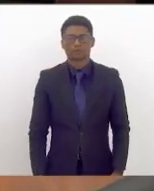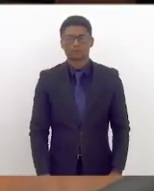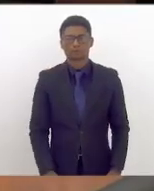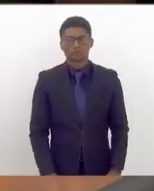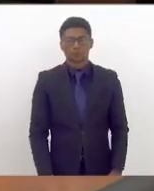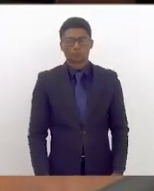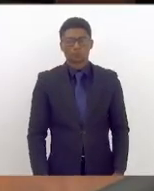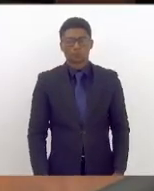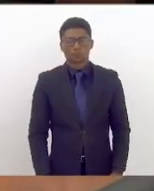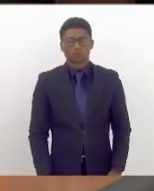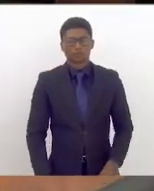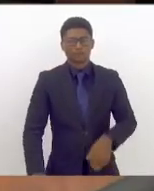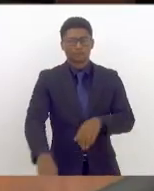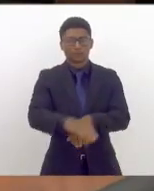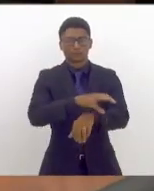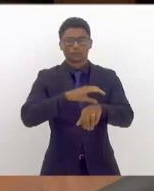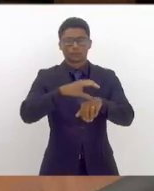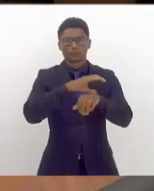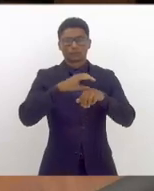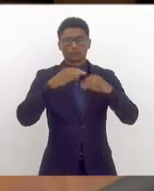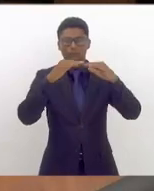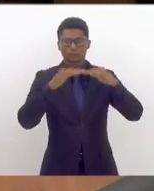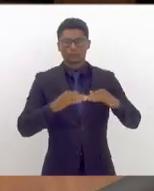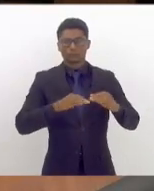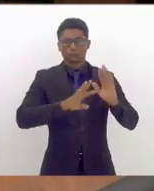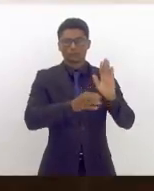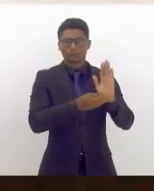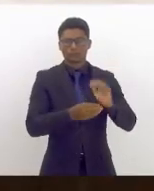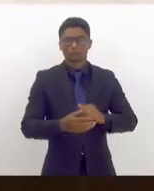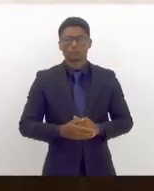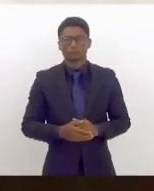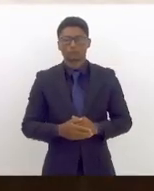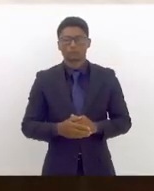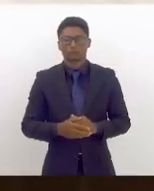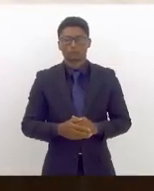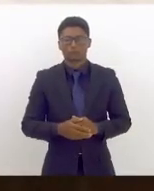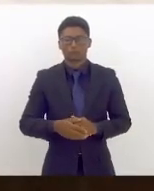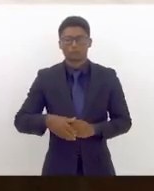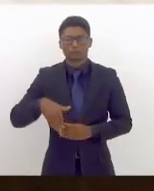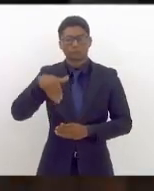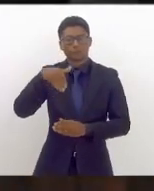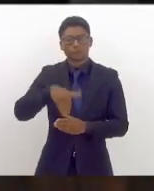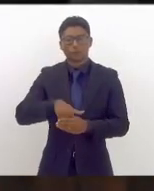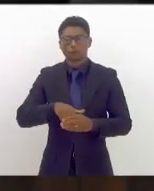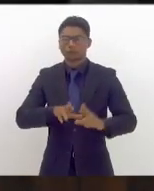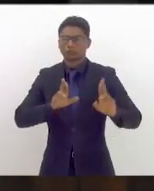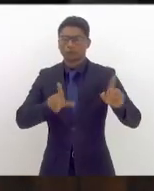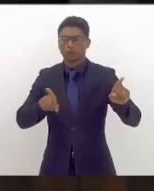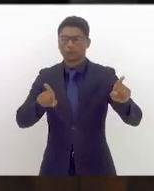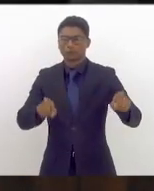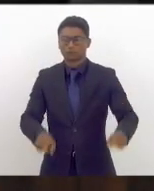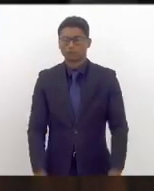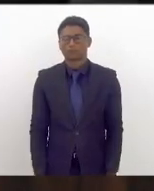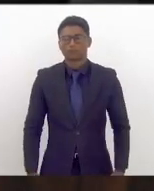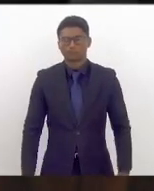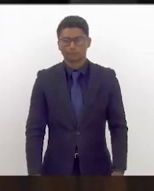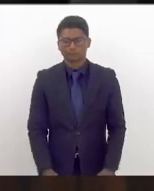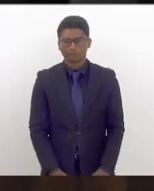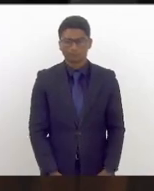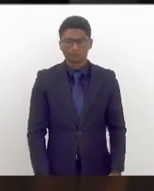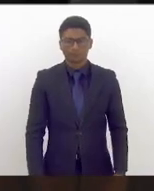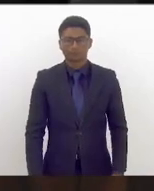pela constitucionalidade com emenda seu presidente voto divergente seu presidente vamos